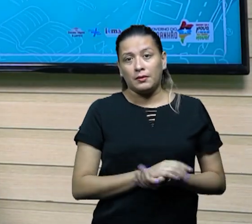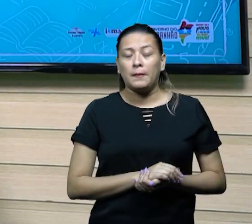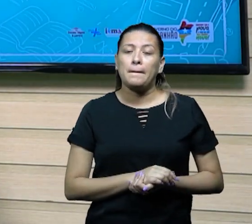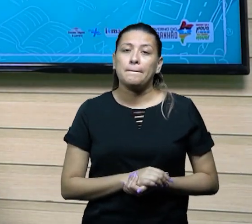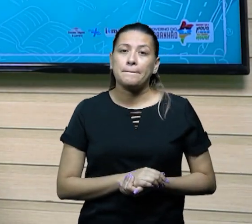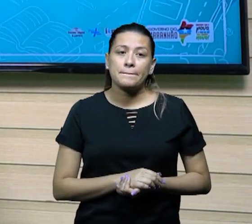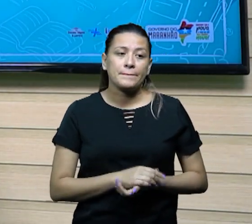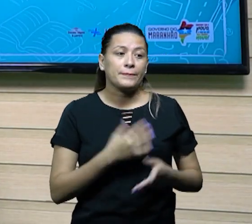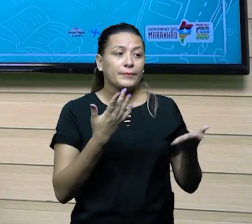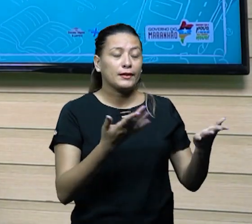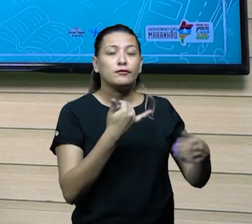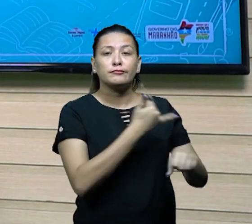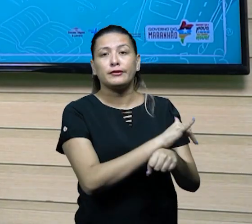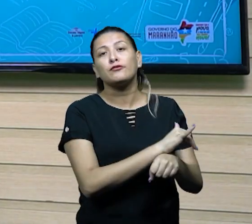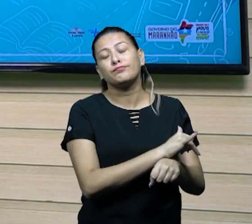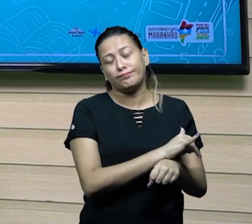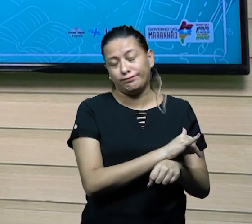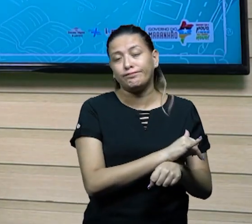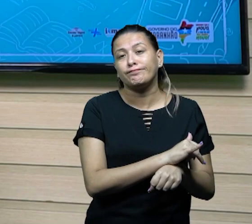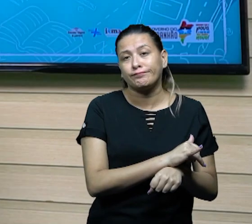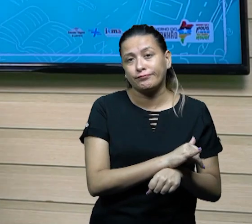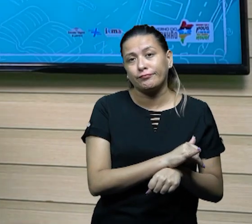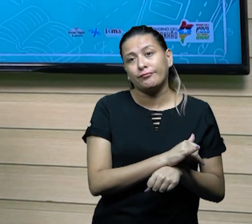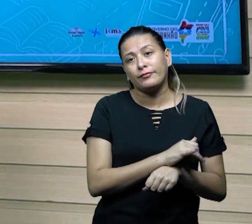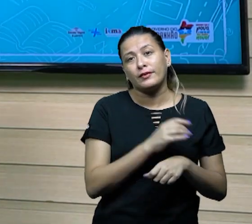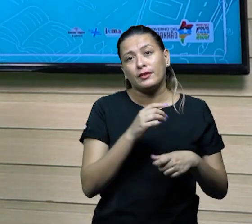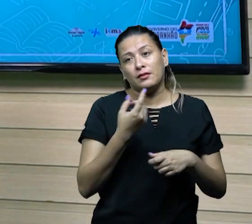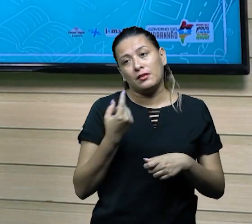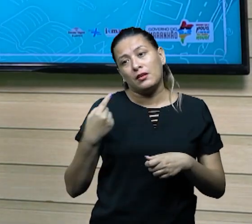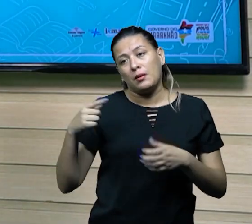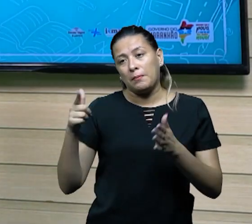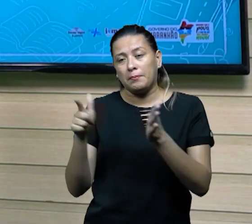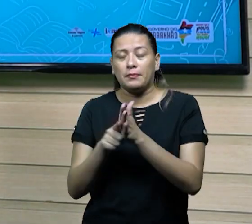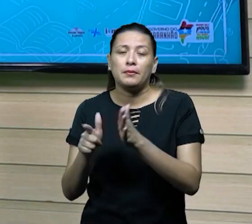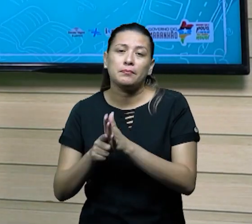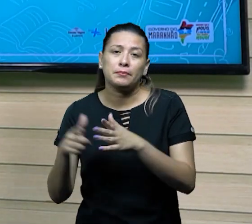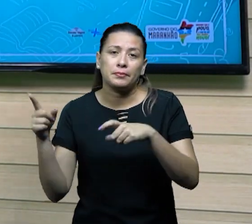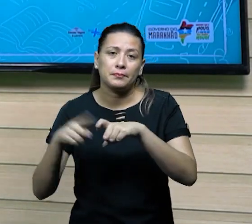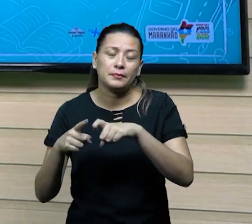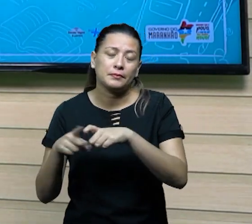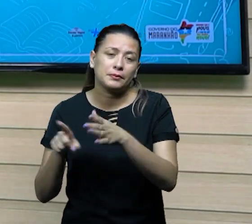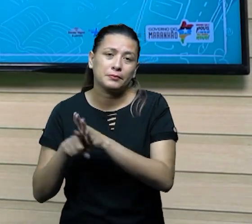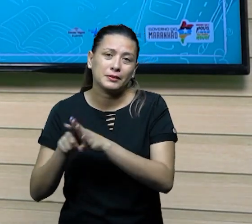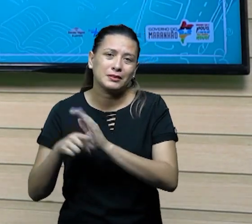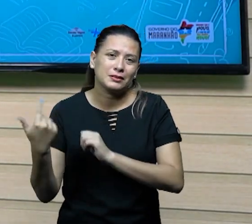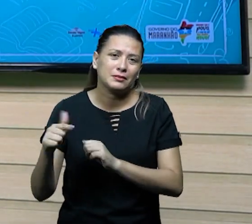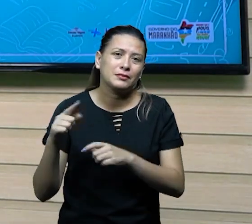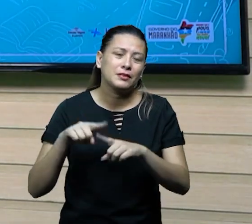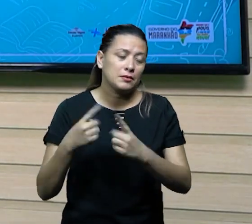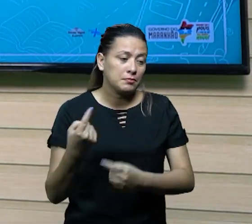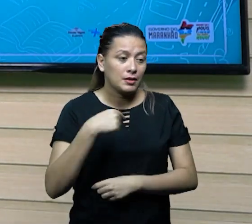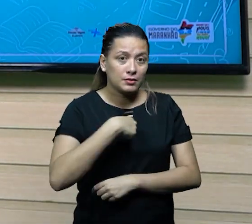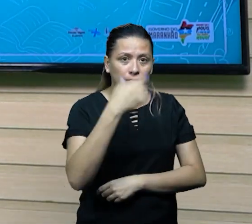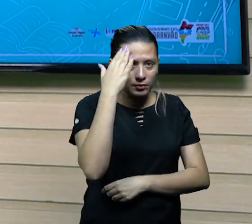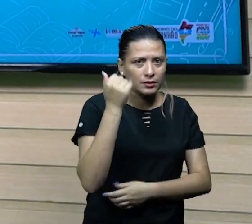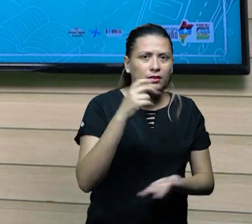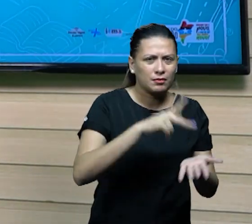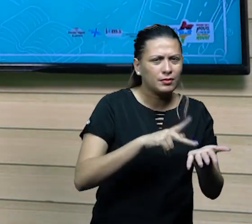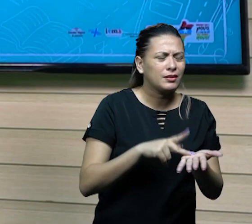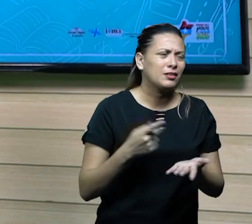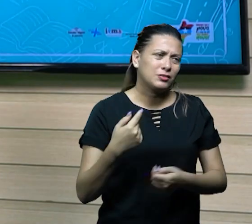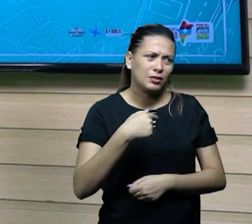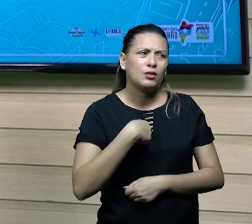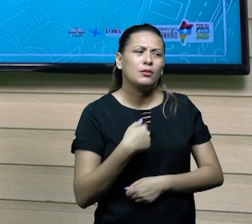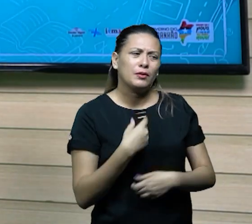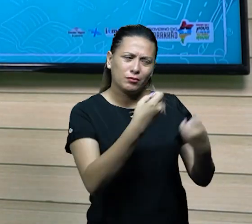doente, mas não tem um atestado médico, não foi para o hospital, alguma coisa do tipo, mas eu sei que de fato ele adoeceu, eu sei que de fato ele não pôde